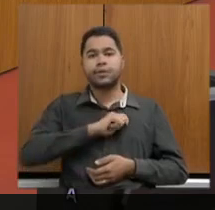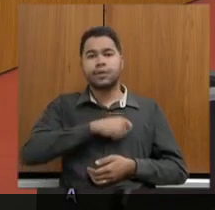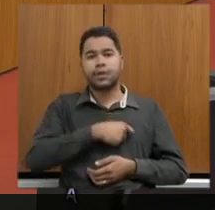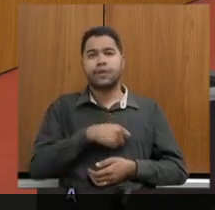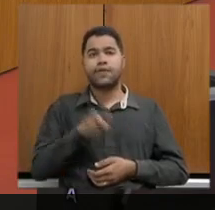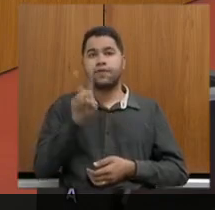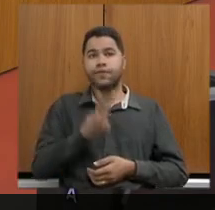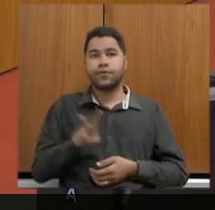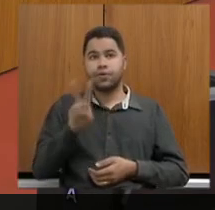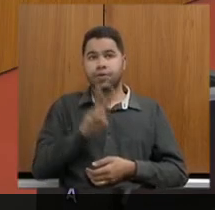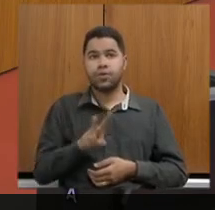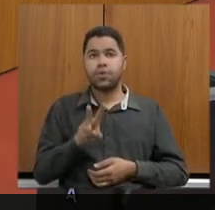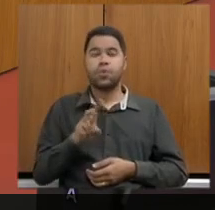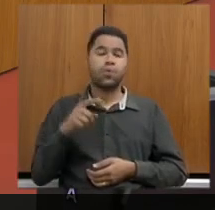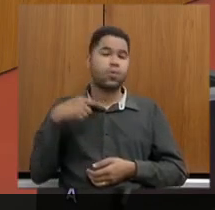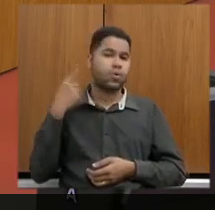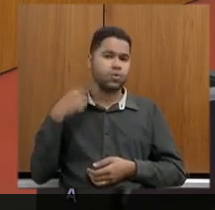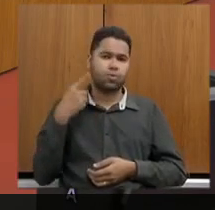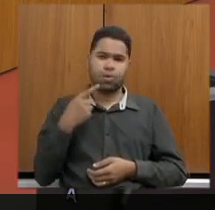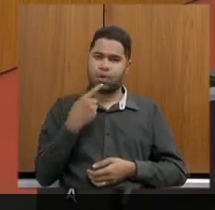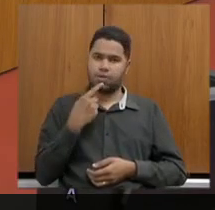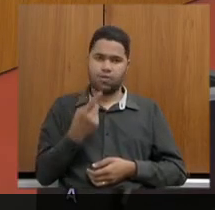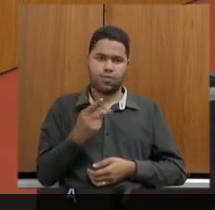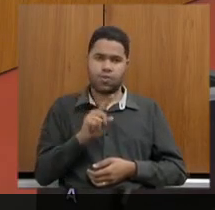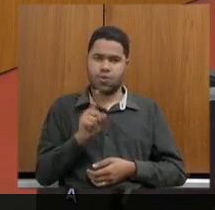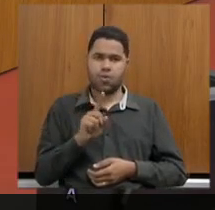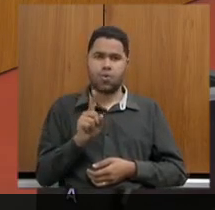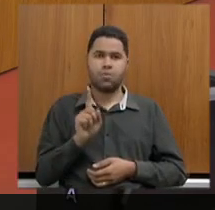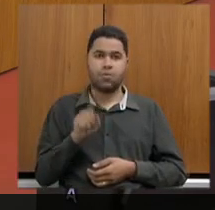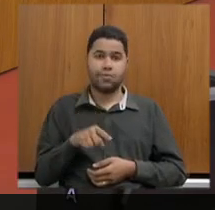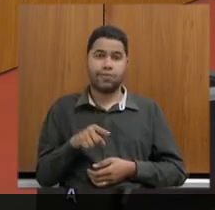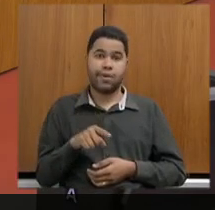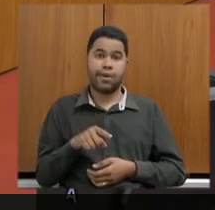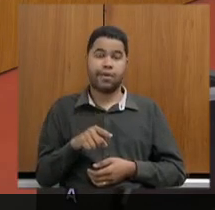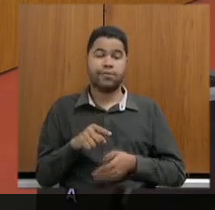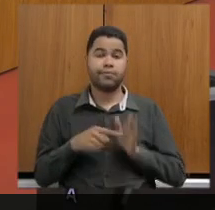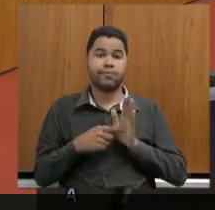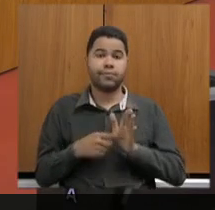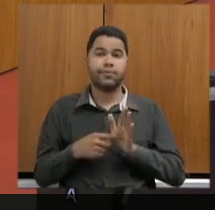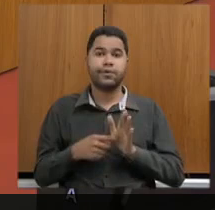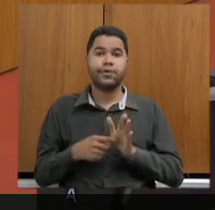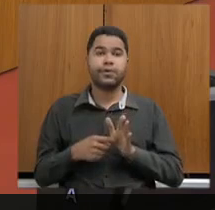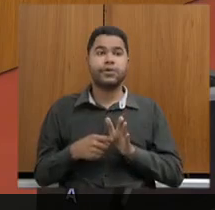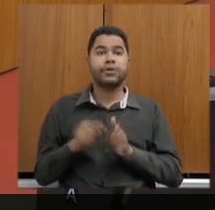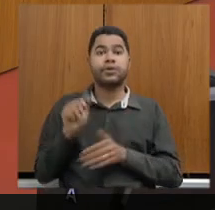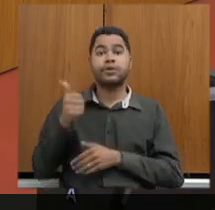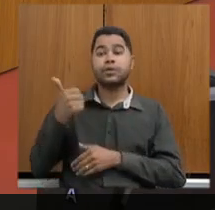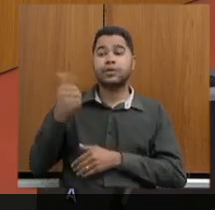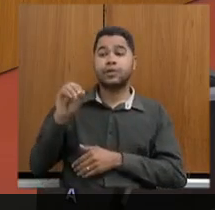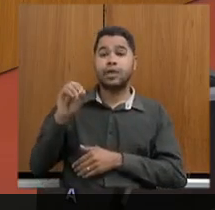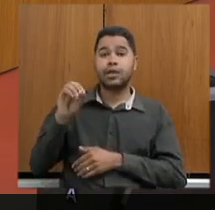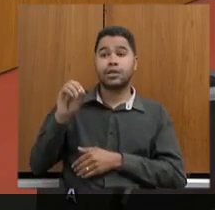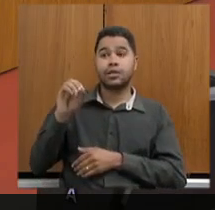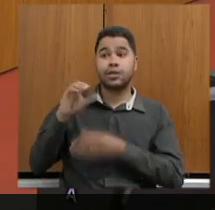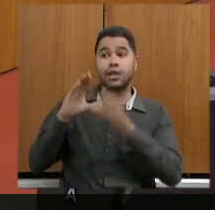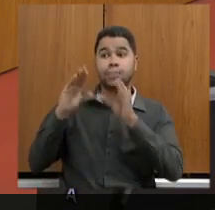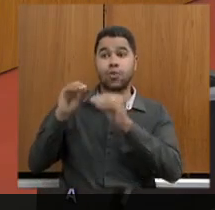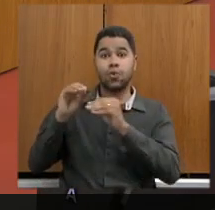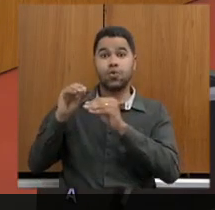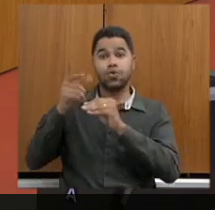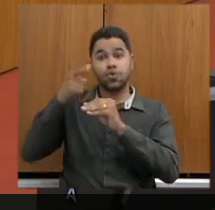plantão de Vespasiano um advogado que dá o será identificado e ter a voz distorcida afirmou que estava desde as 10 horas da noite de ontem